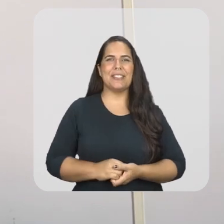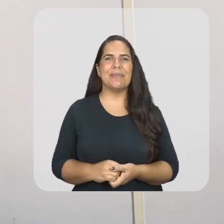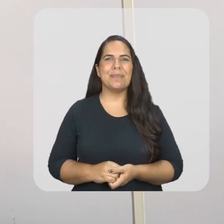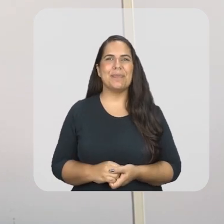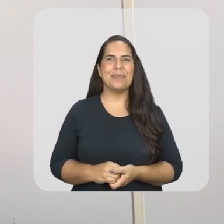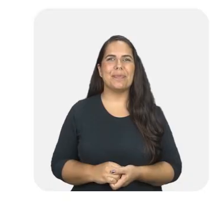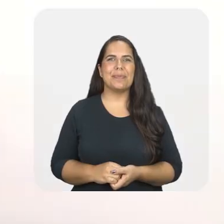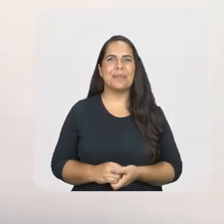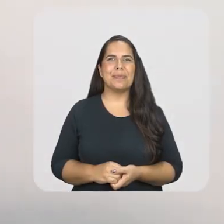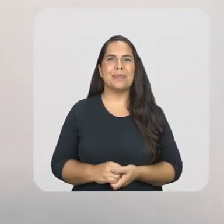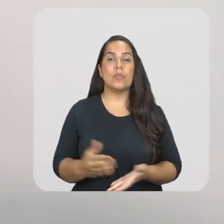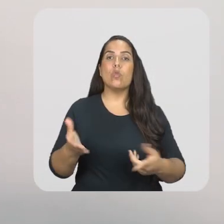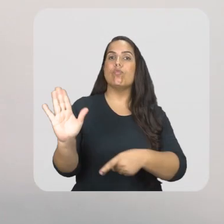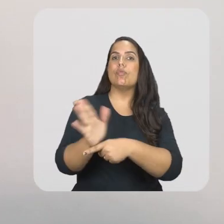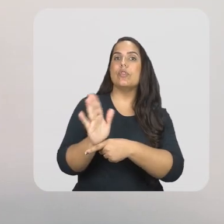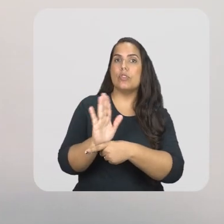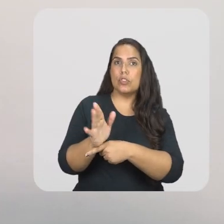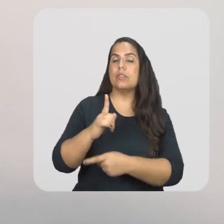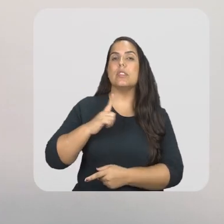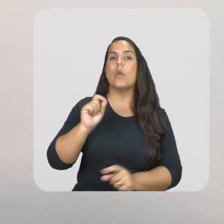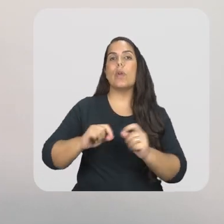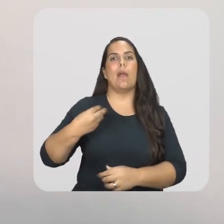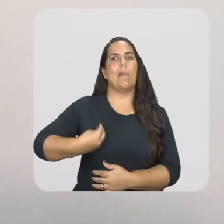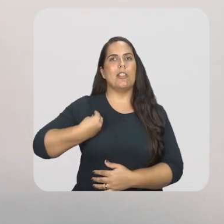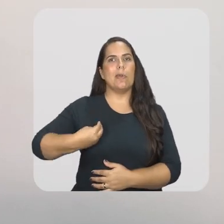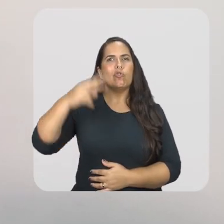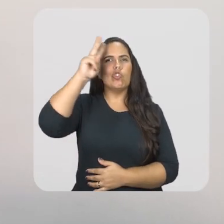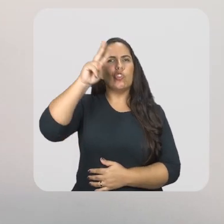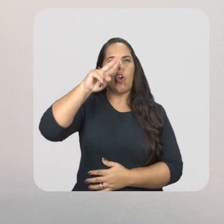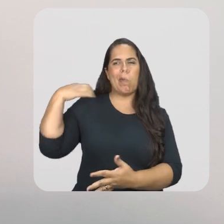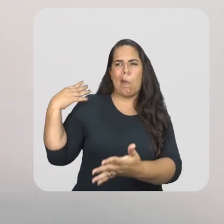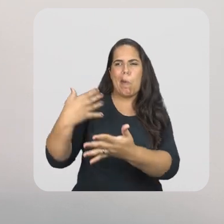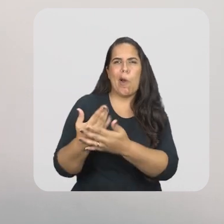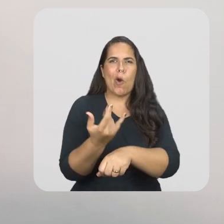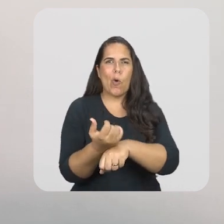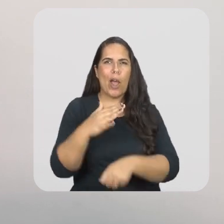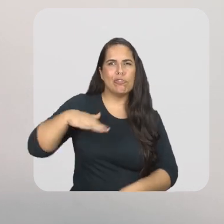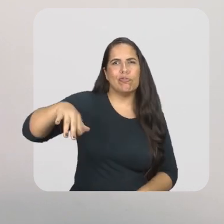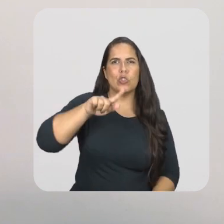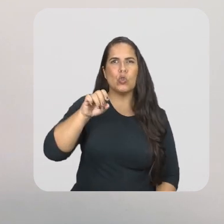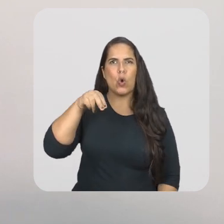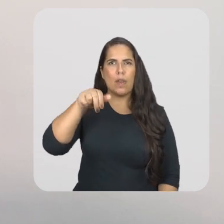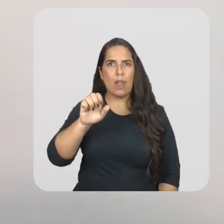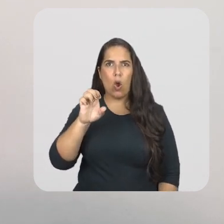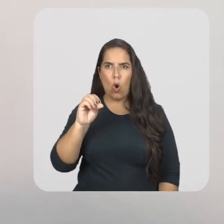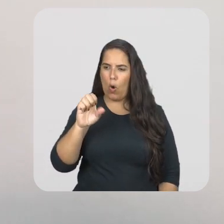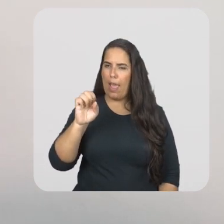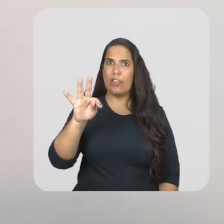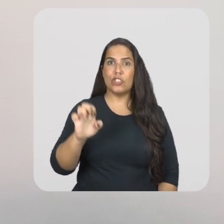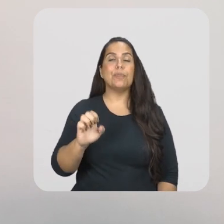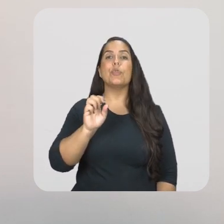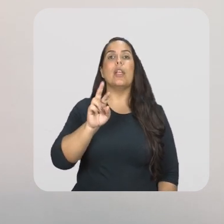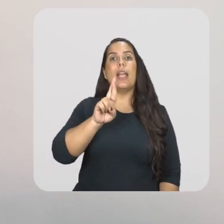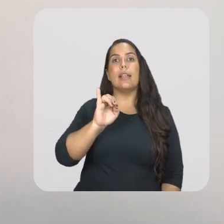gente! Nesse episódio, trazemos a participação histórica da UERJ Zona Oeste. Foi a